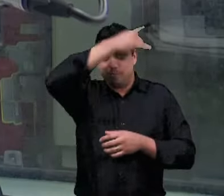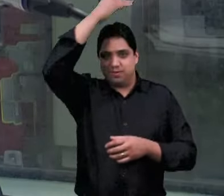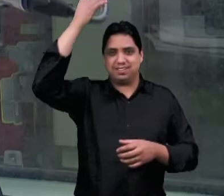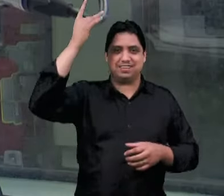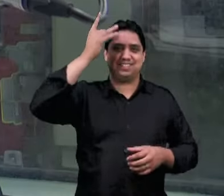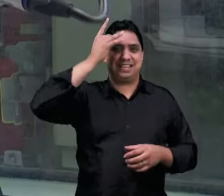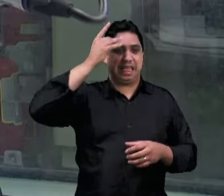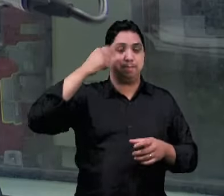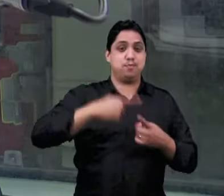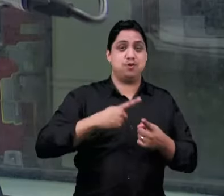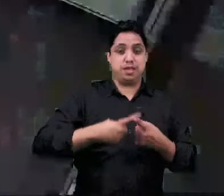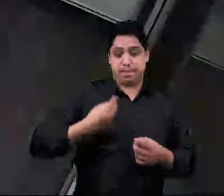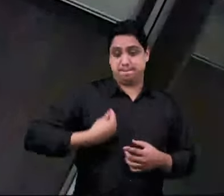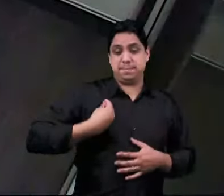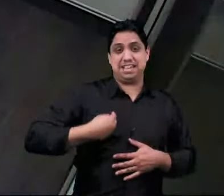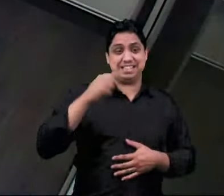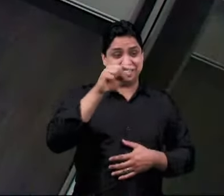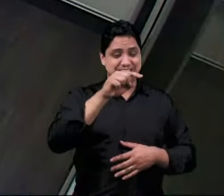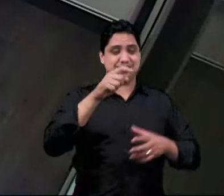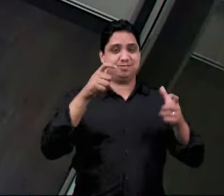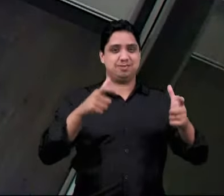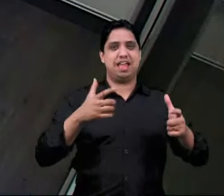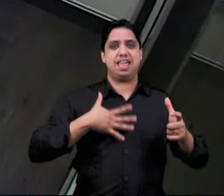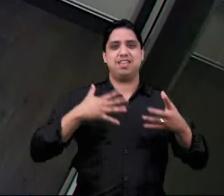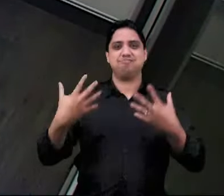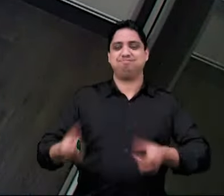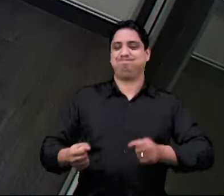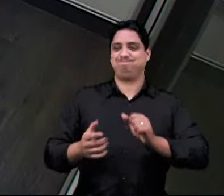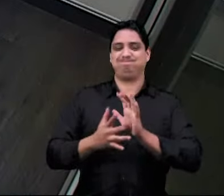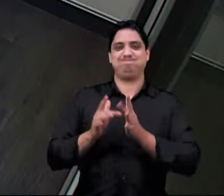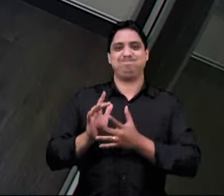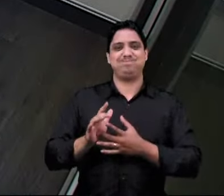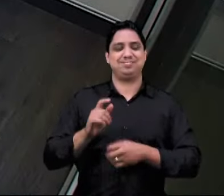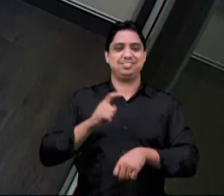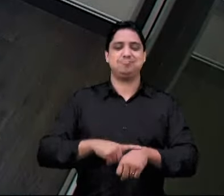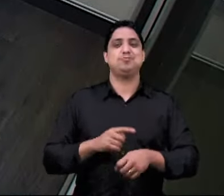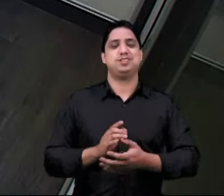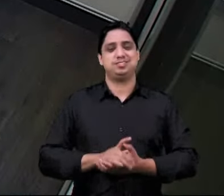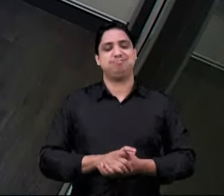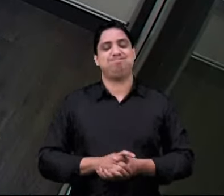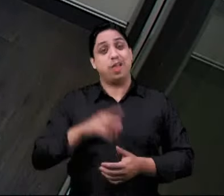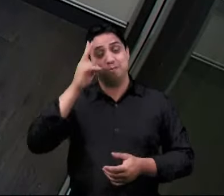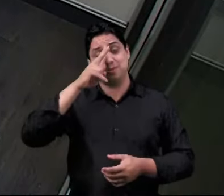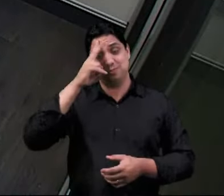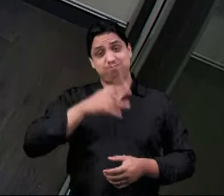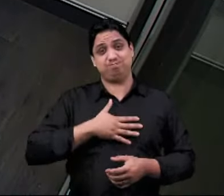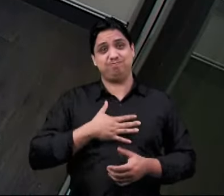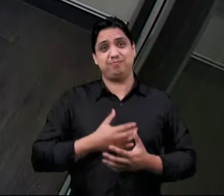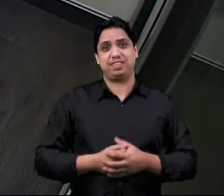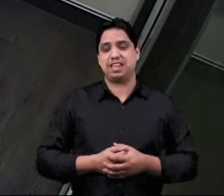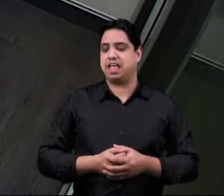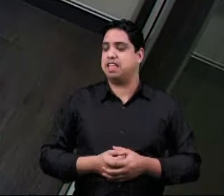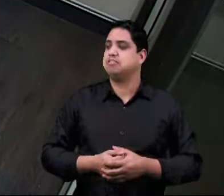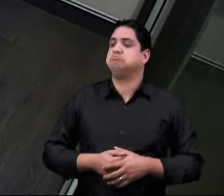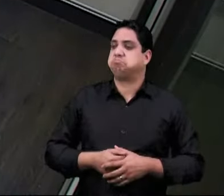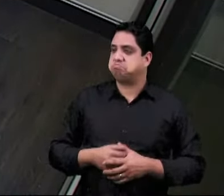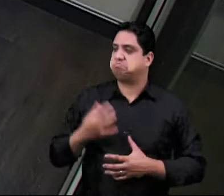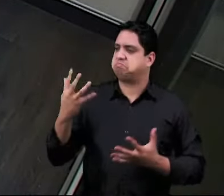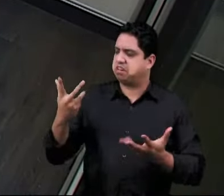Ele estava presente ali. Glória a Deus. Minha conversão foi essa. Que maravilha, né? E pastor, o senhor estava me falando fora do ar que o senhor